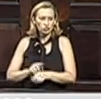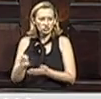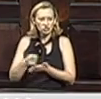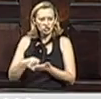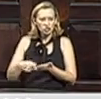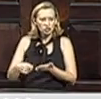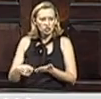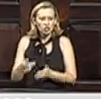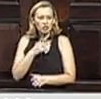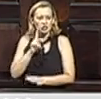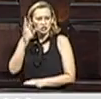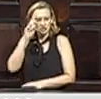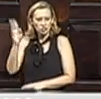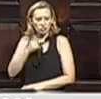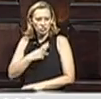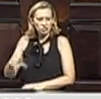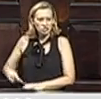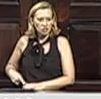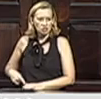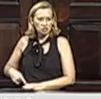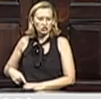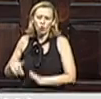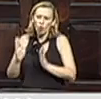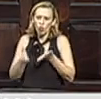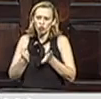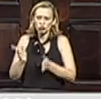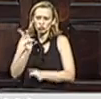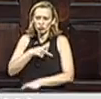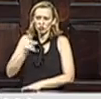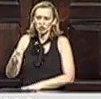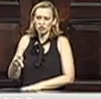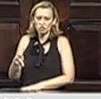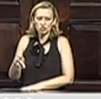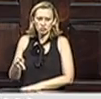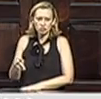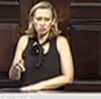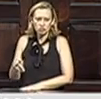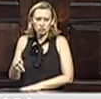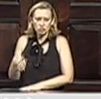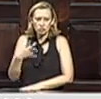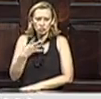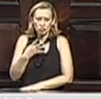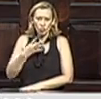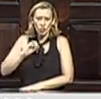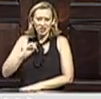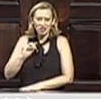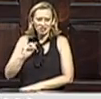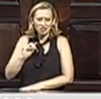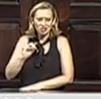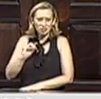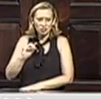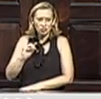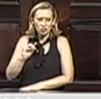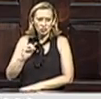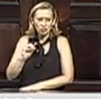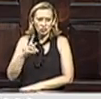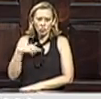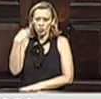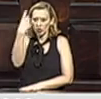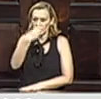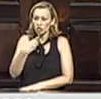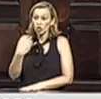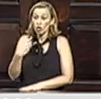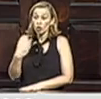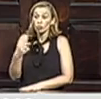senhor presidente, envolve o professor 2, 40 horas. Até agora todos. Um professor que é